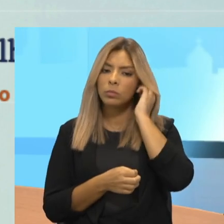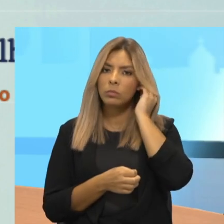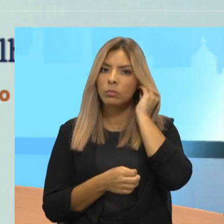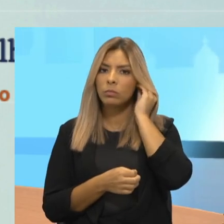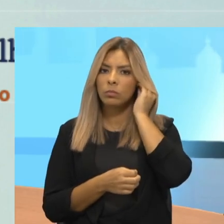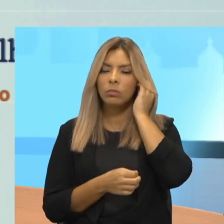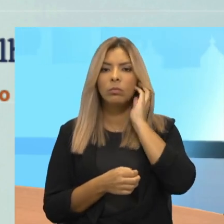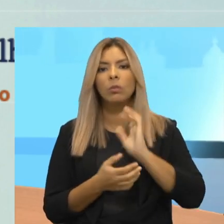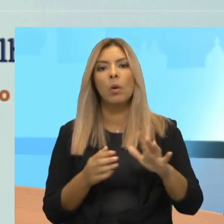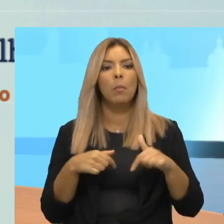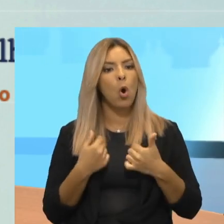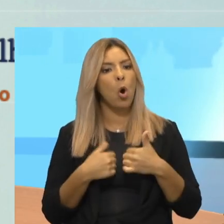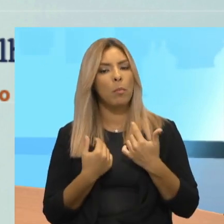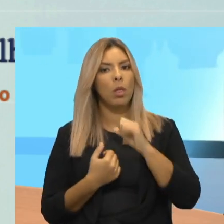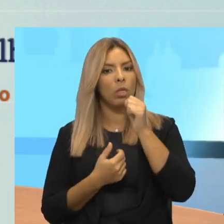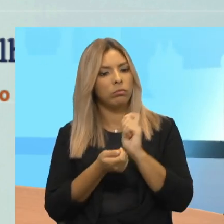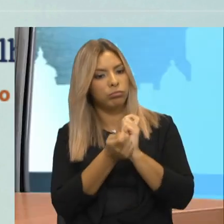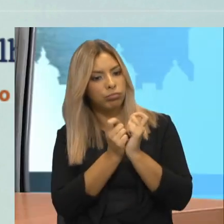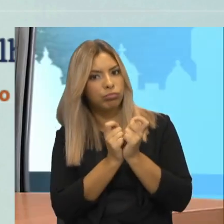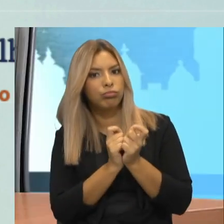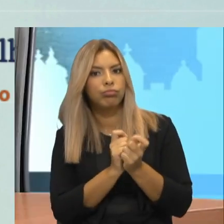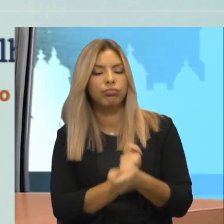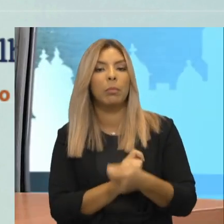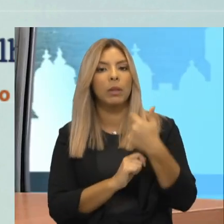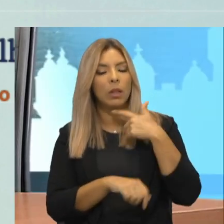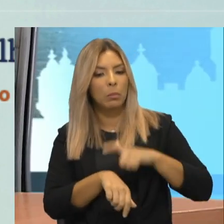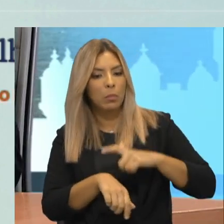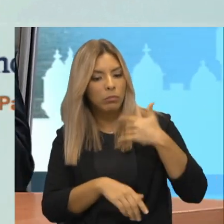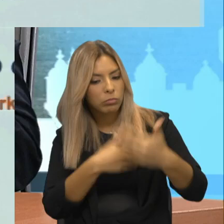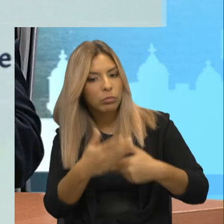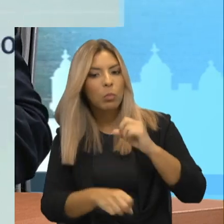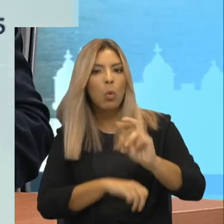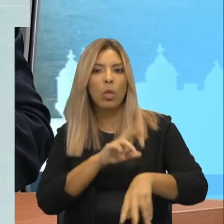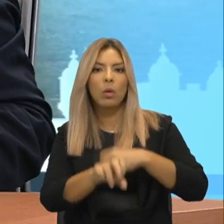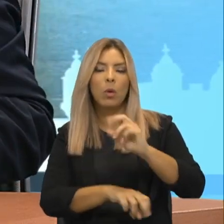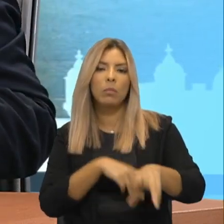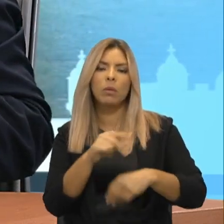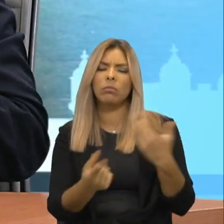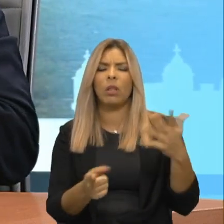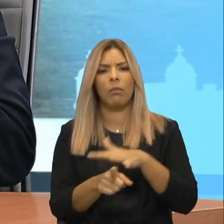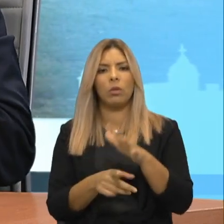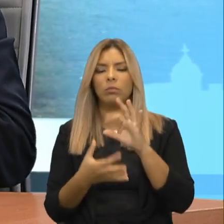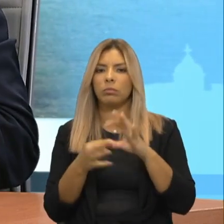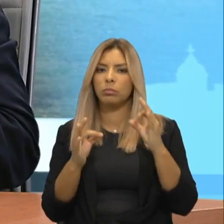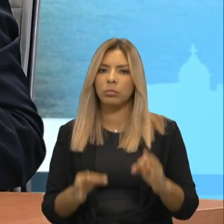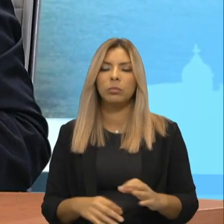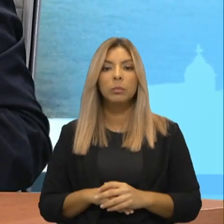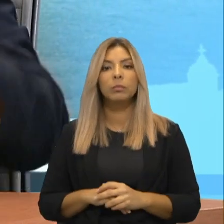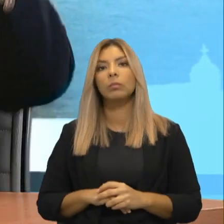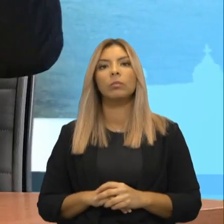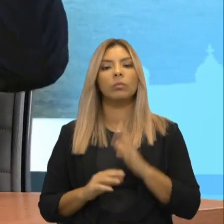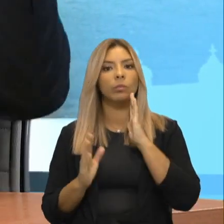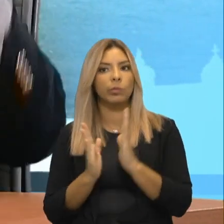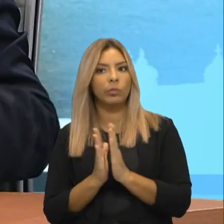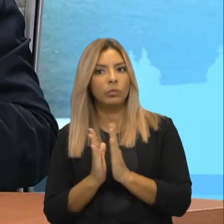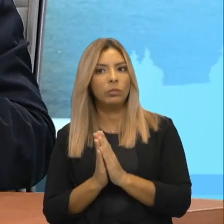sempre a reinventar numa leitura atenta também dos tempos. Sem dúvida, aliás, isso é típico das ordens e congregações religiosas, desde a